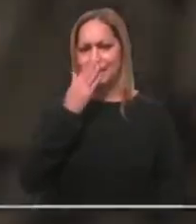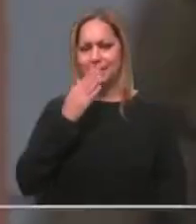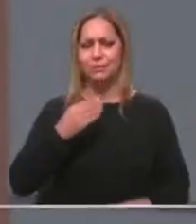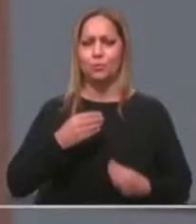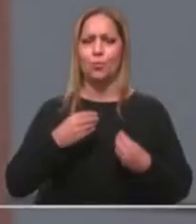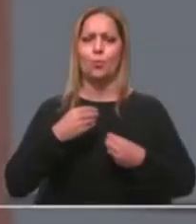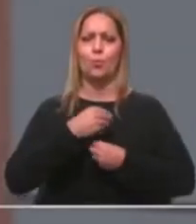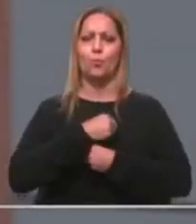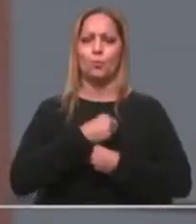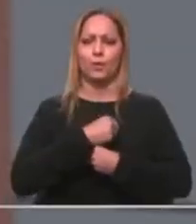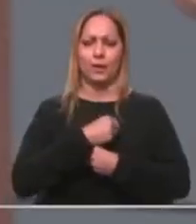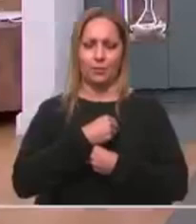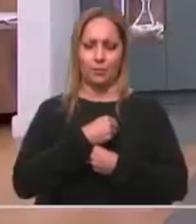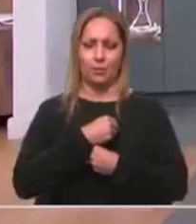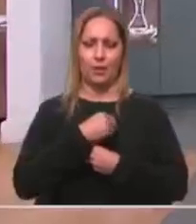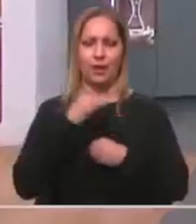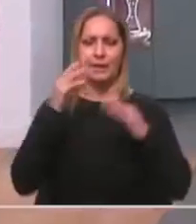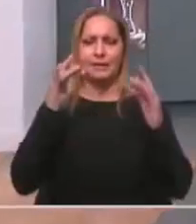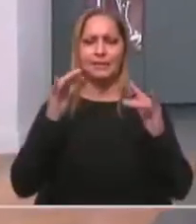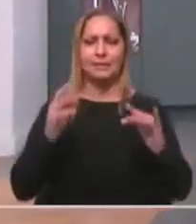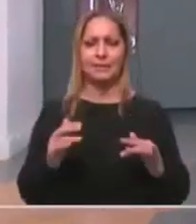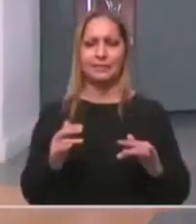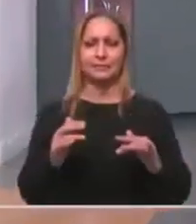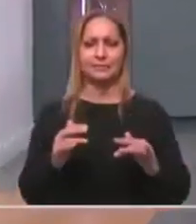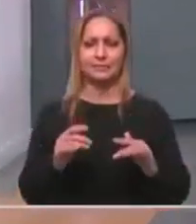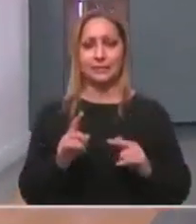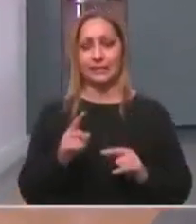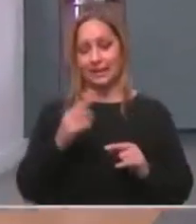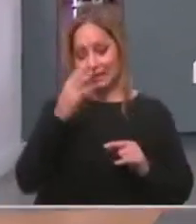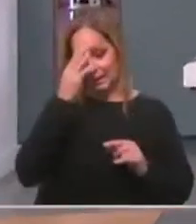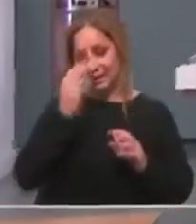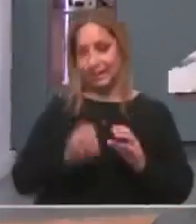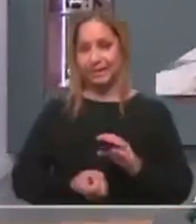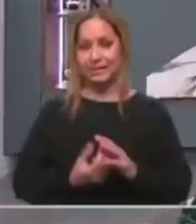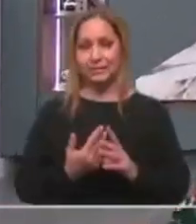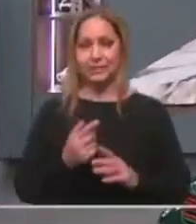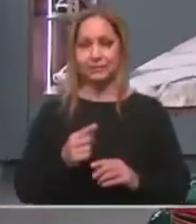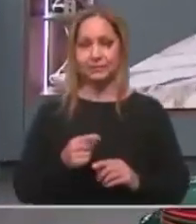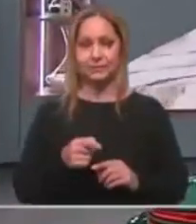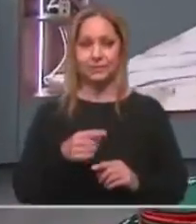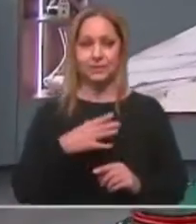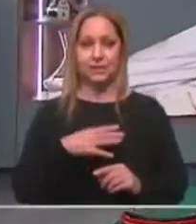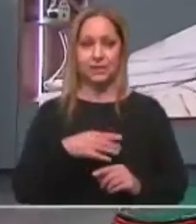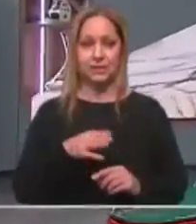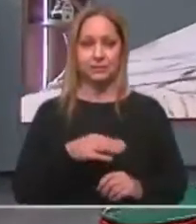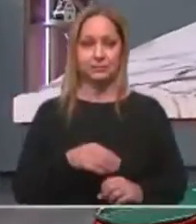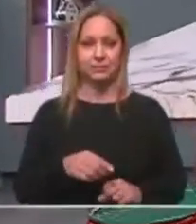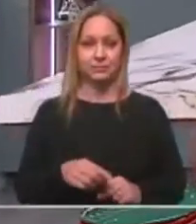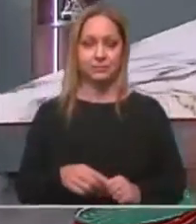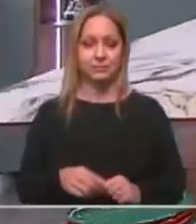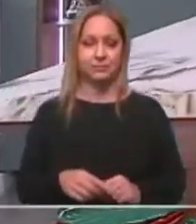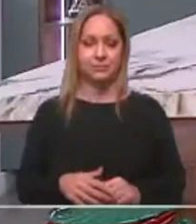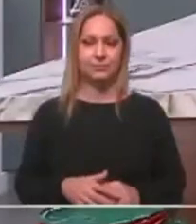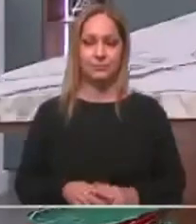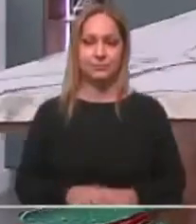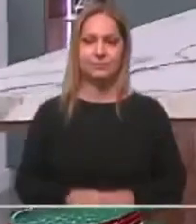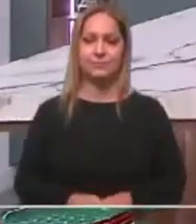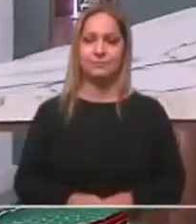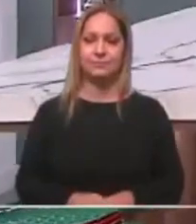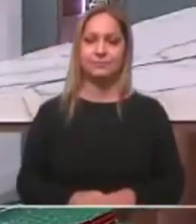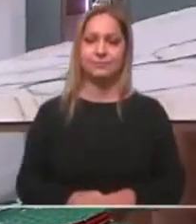neve. Pois. O que interessa é a criatividade. É a criatividade, isso é que interessa. Queres isto para pôr uma saia em baixo? Eu gosto das